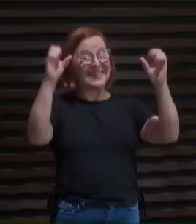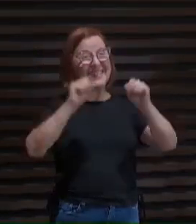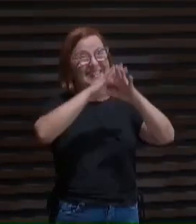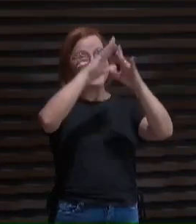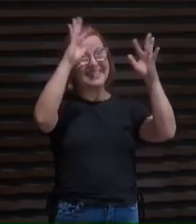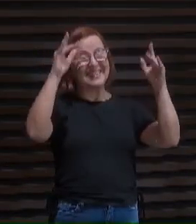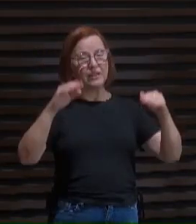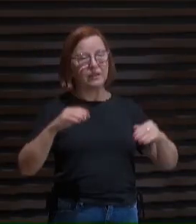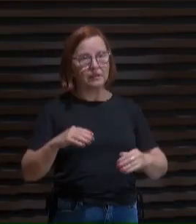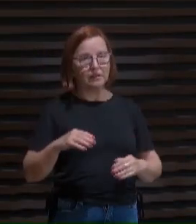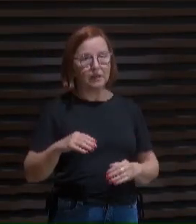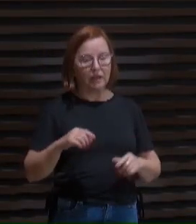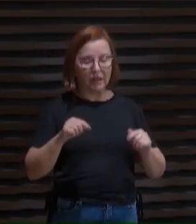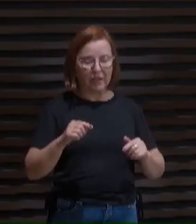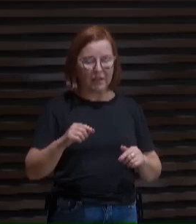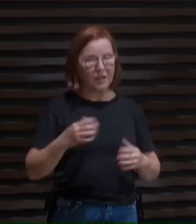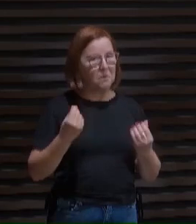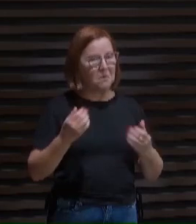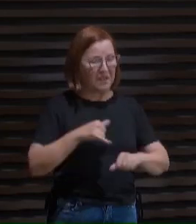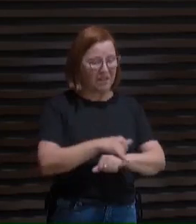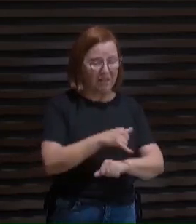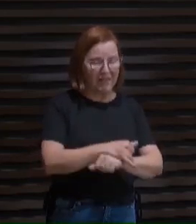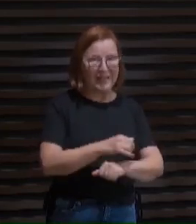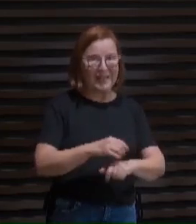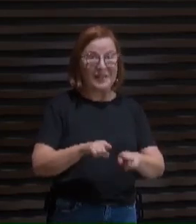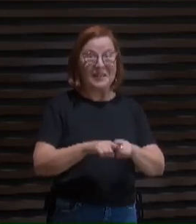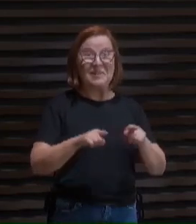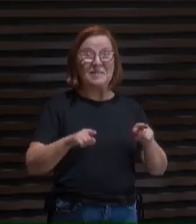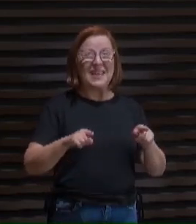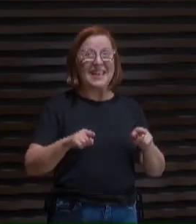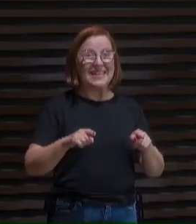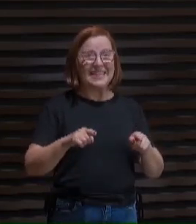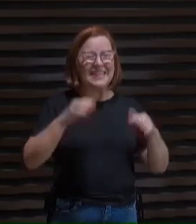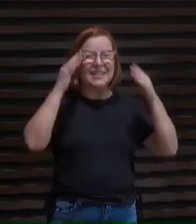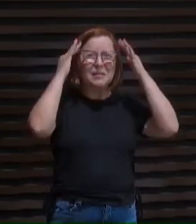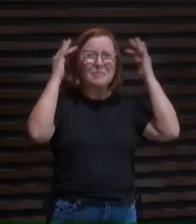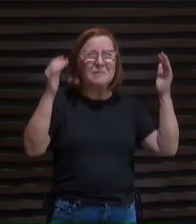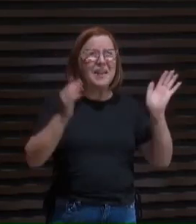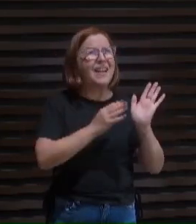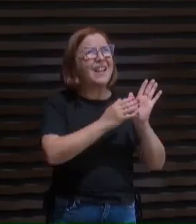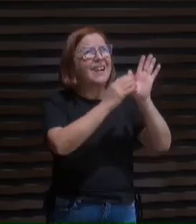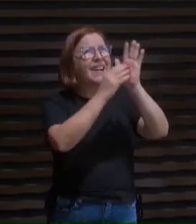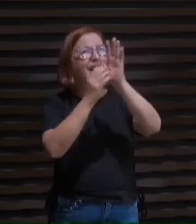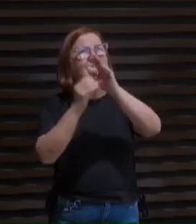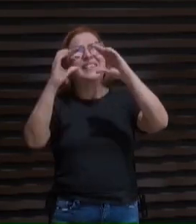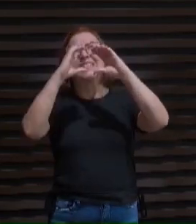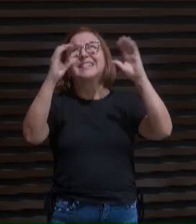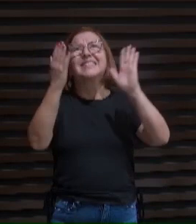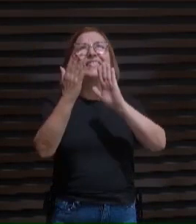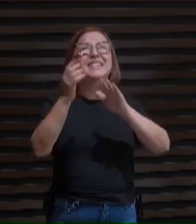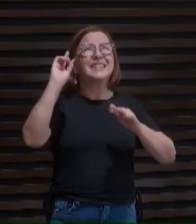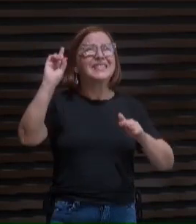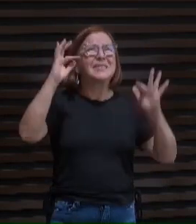tanta falha que nós temos, imagine o louvor lá na glória. Você está diante desse Deus, que coisa maravilhosa que vai ser